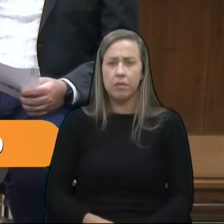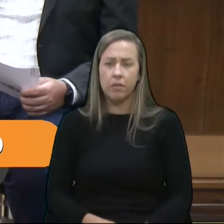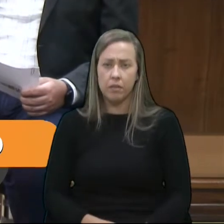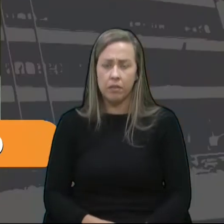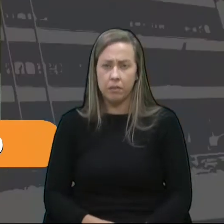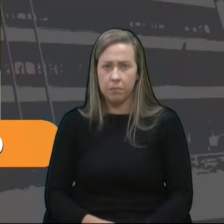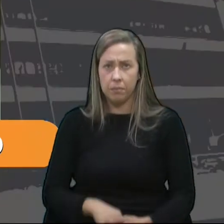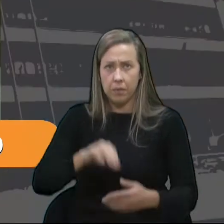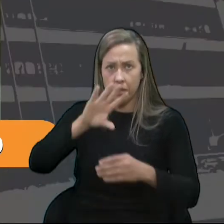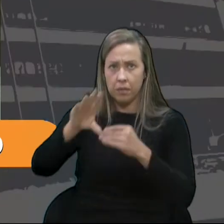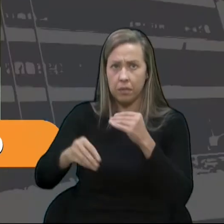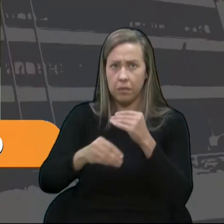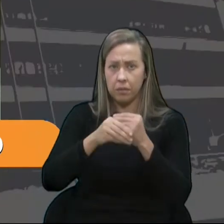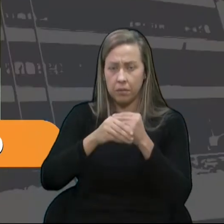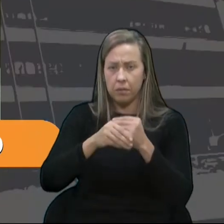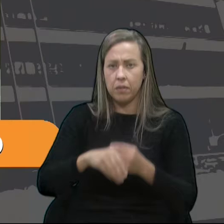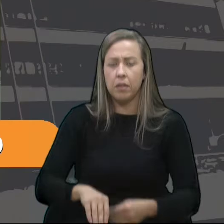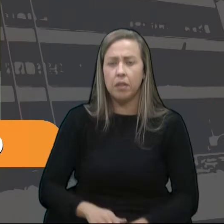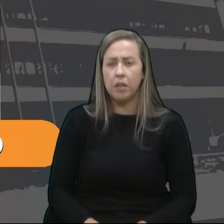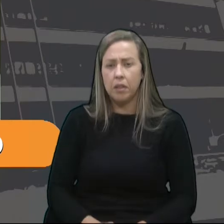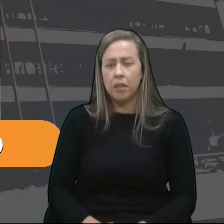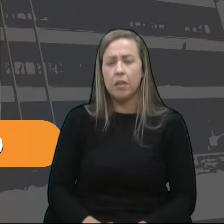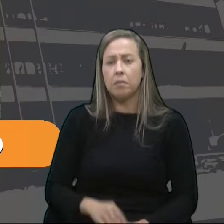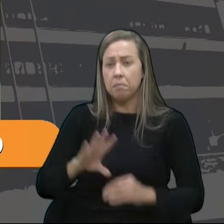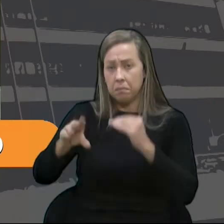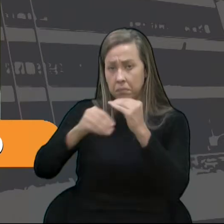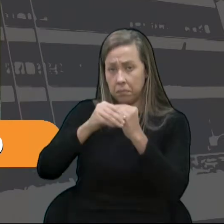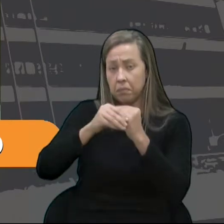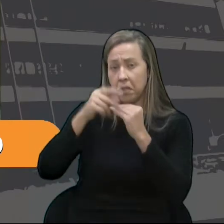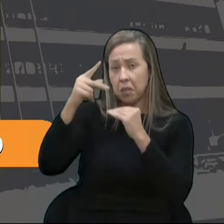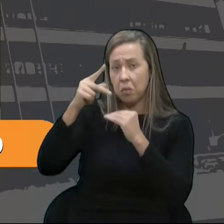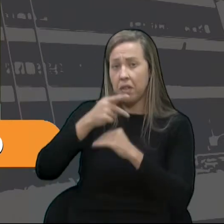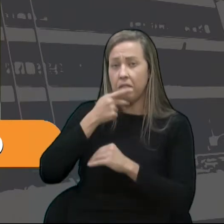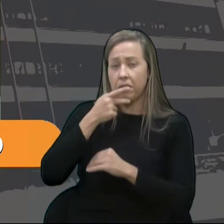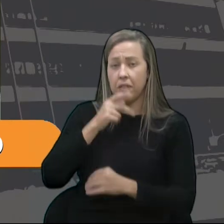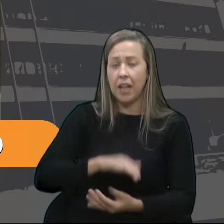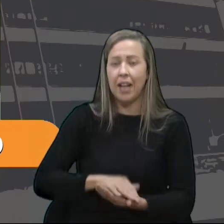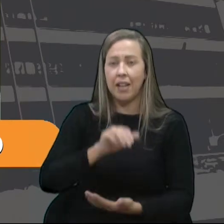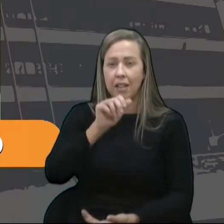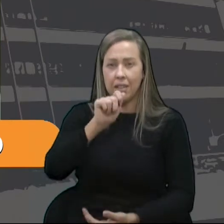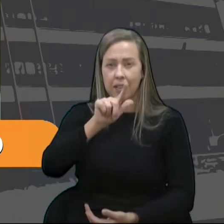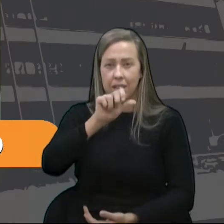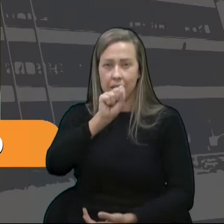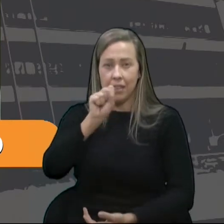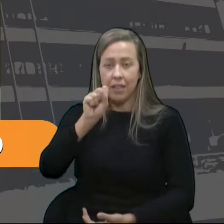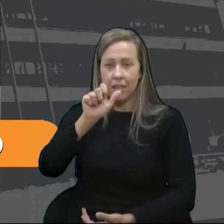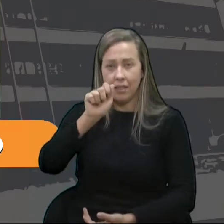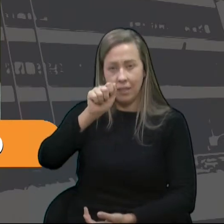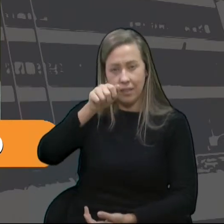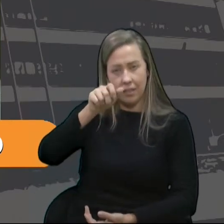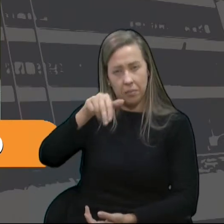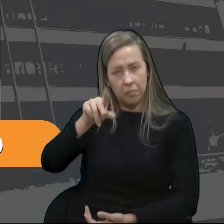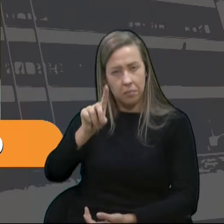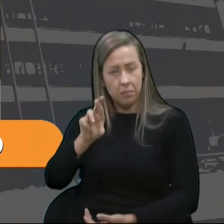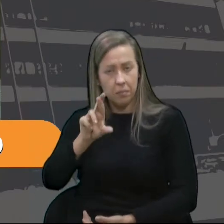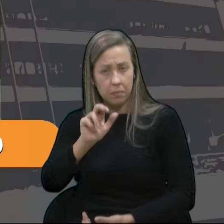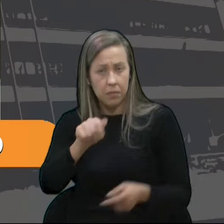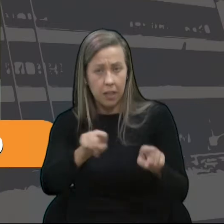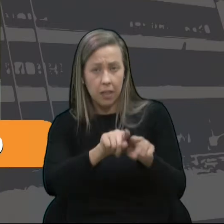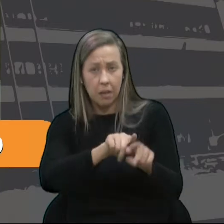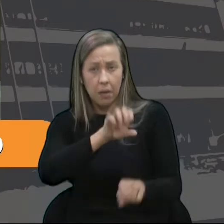Contribuindo com o raciocínio da Alessandra e também com o que disse o